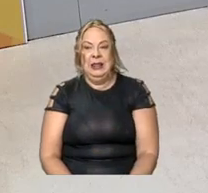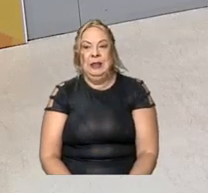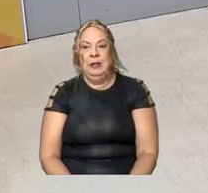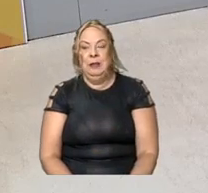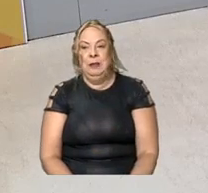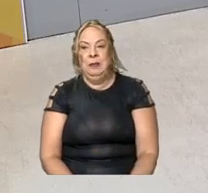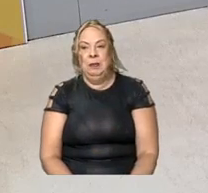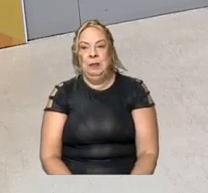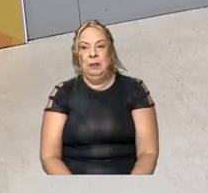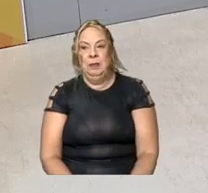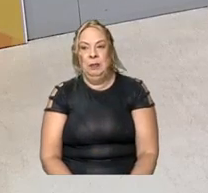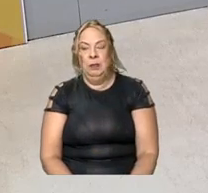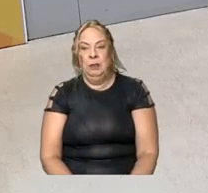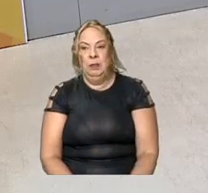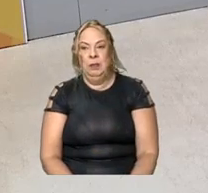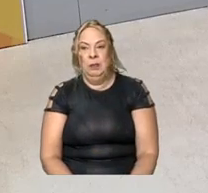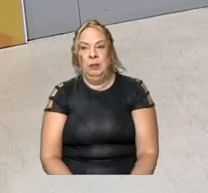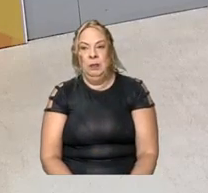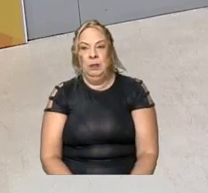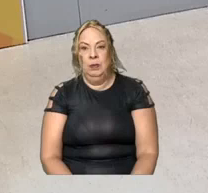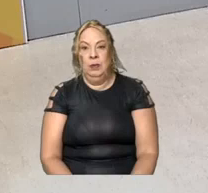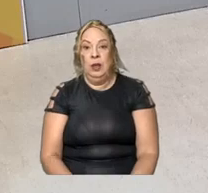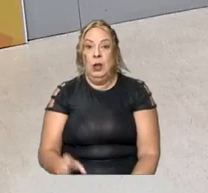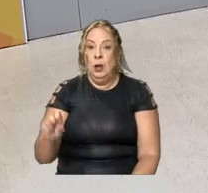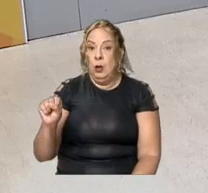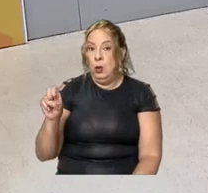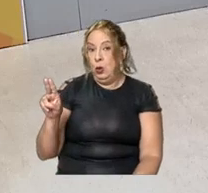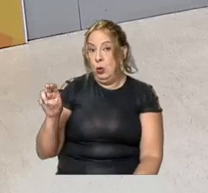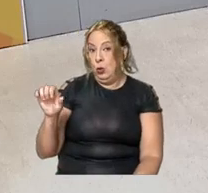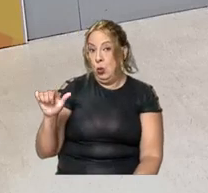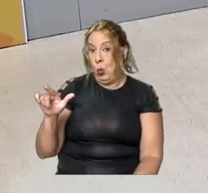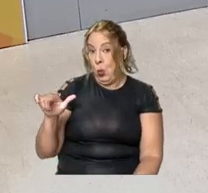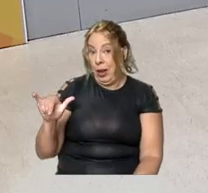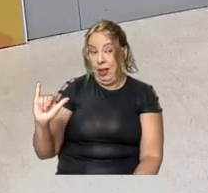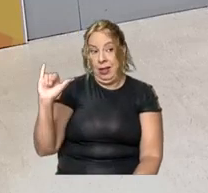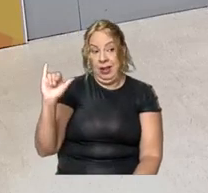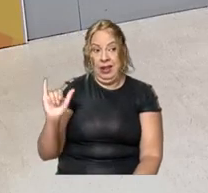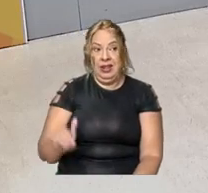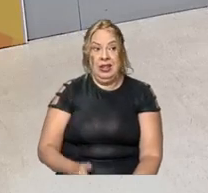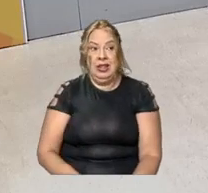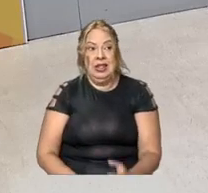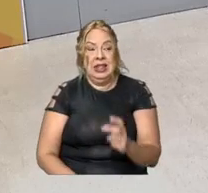número 15. Sueli Alves, sua filha Evelyn, marcando o número